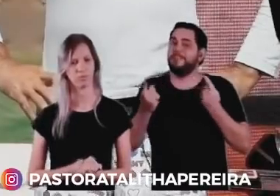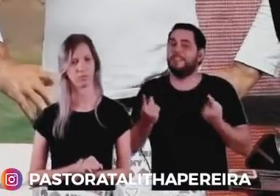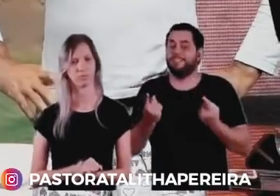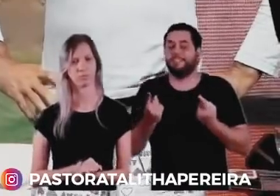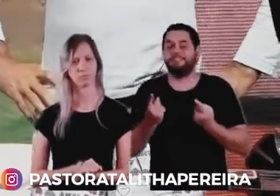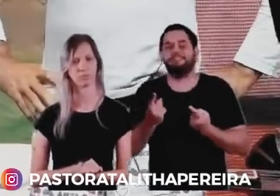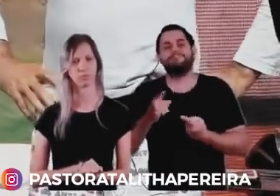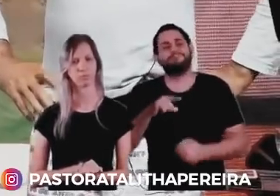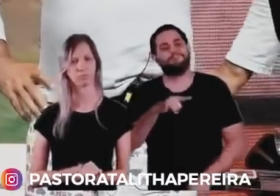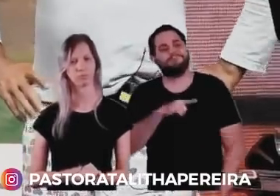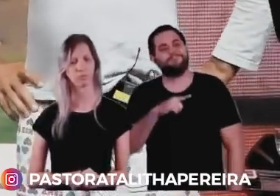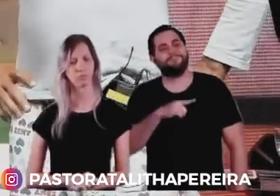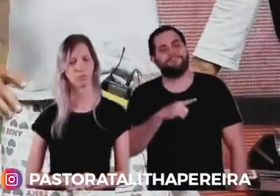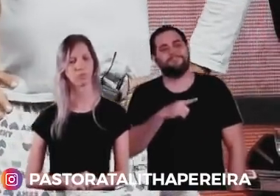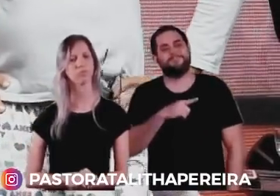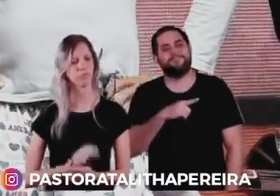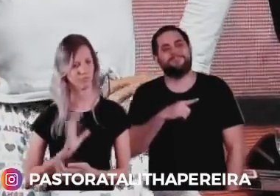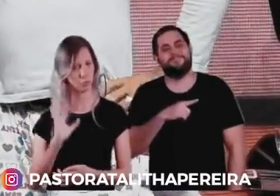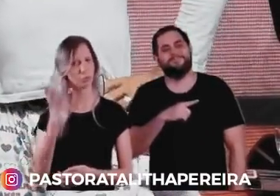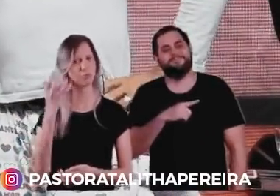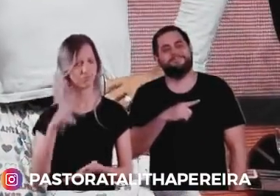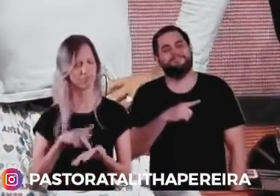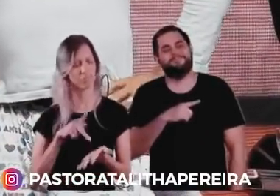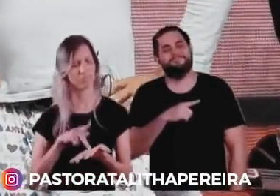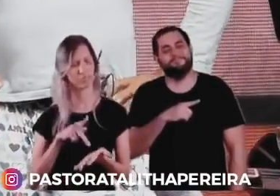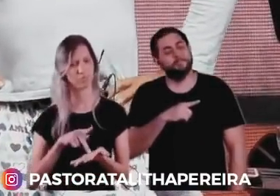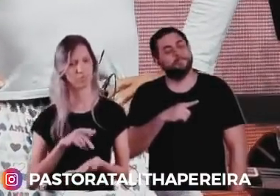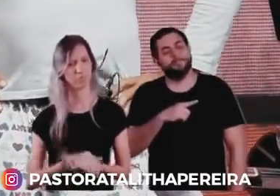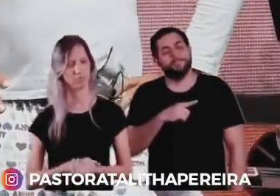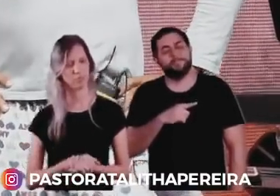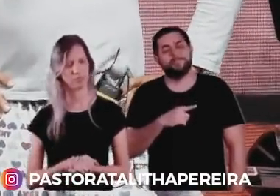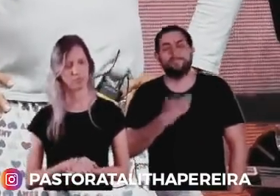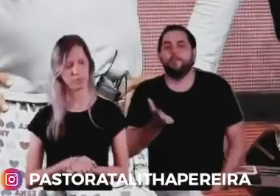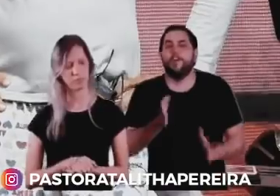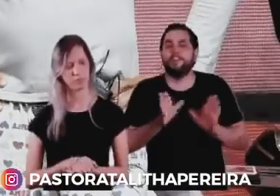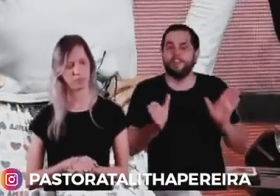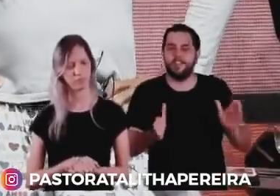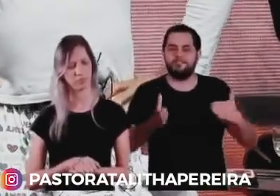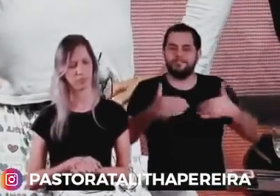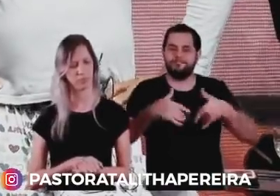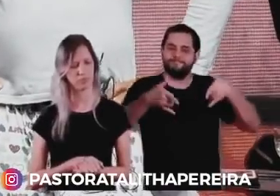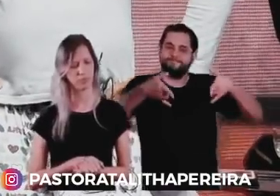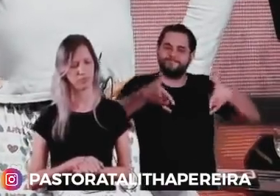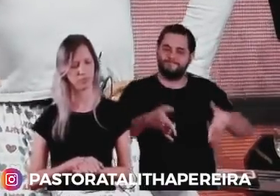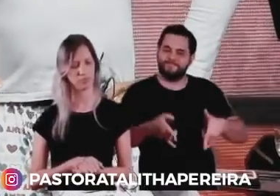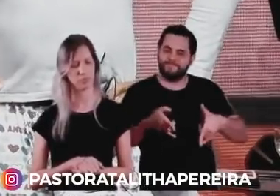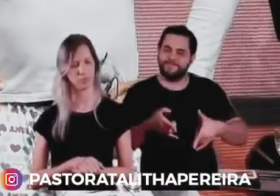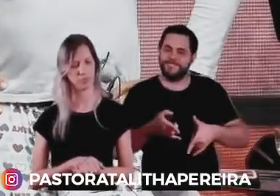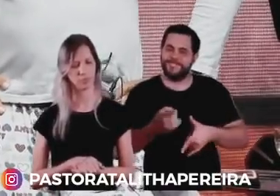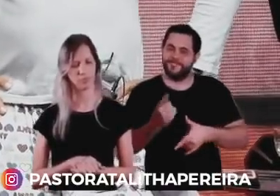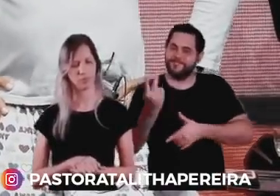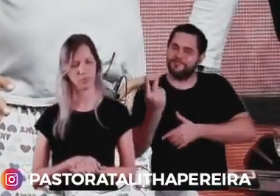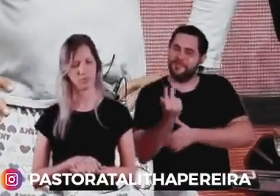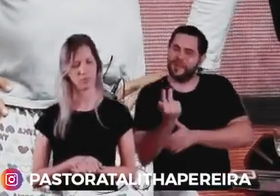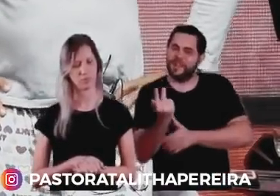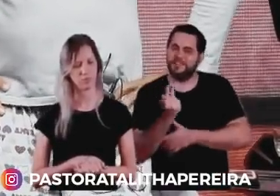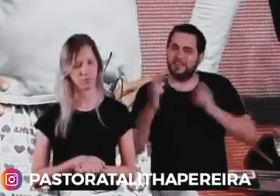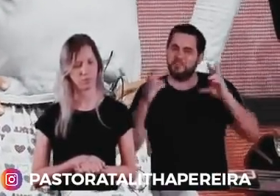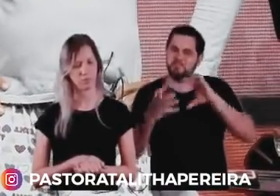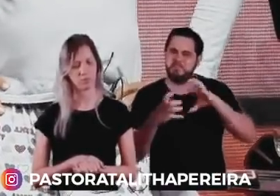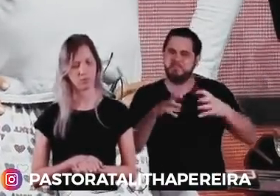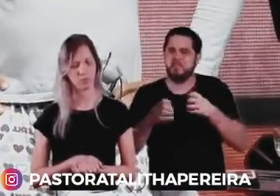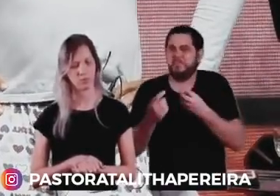muitas vezes acontece no quarto. Brigas por motivos